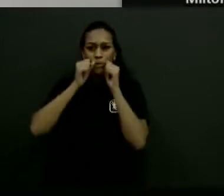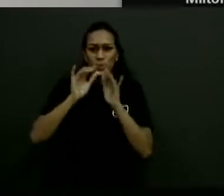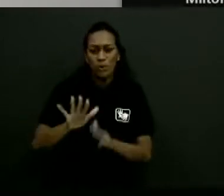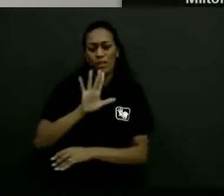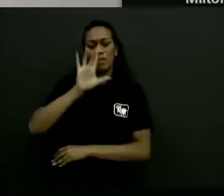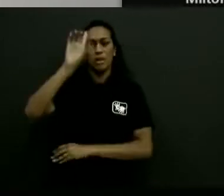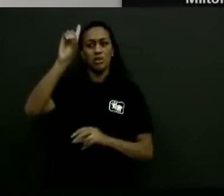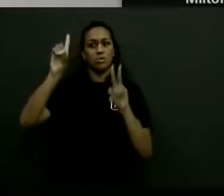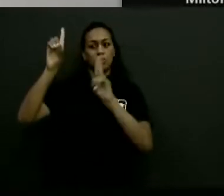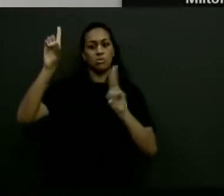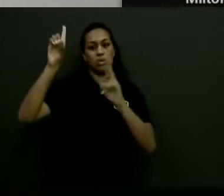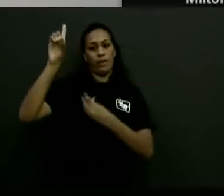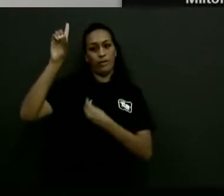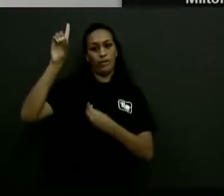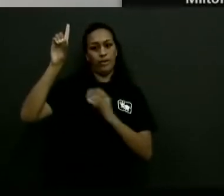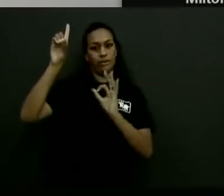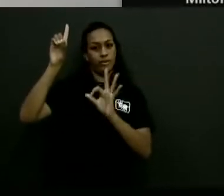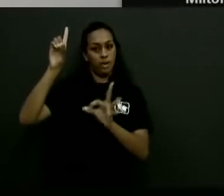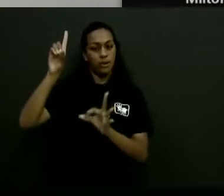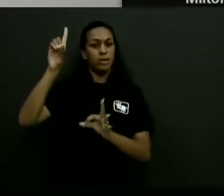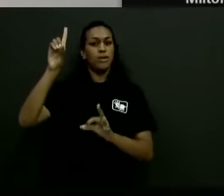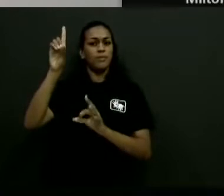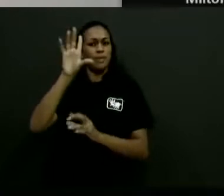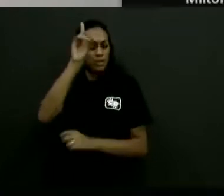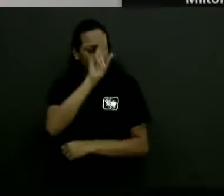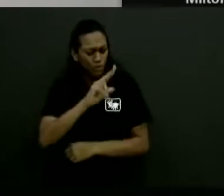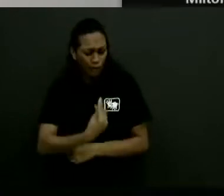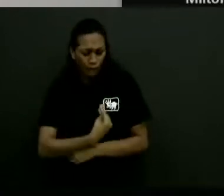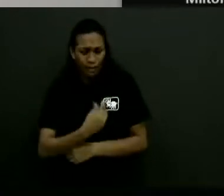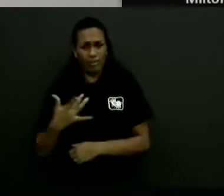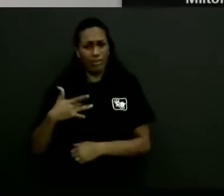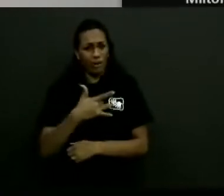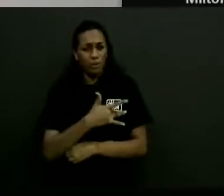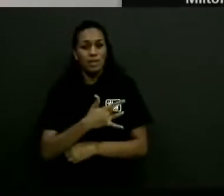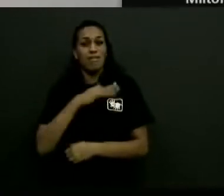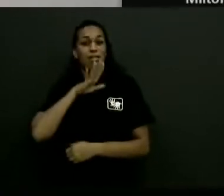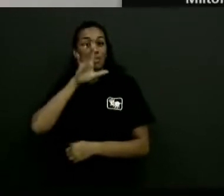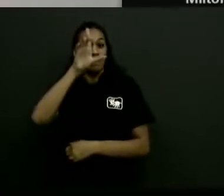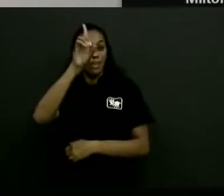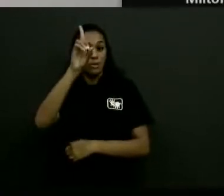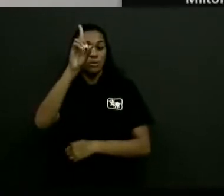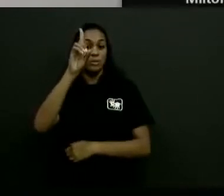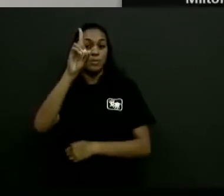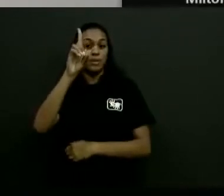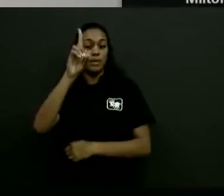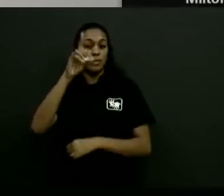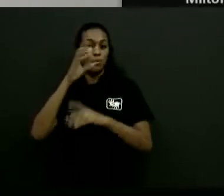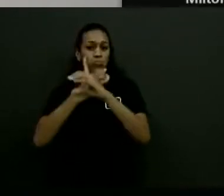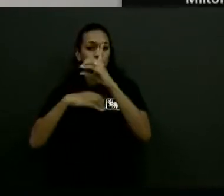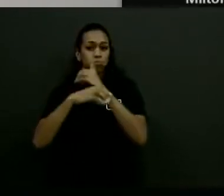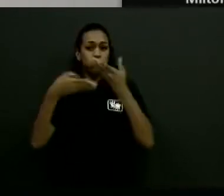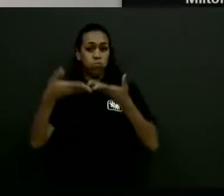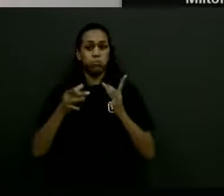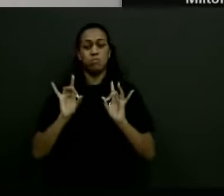tem usado muito você nesse tempo, nesse momento aí, e é Deus quem abriu essas portas aí.